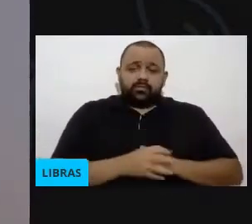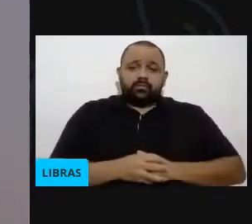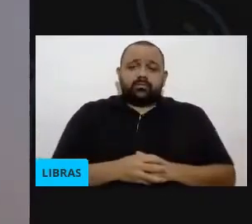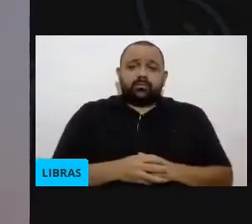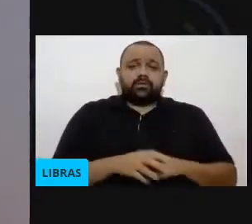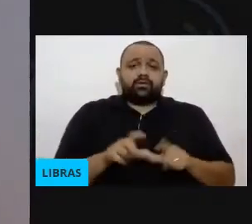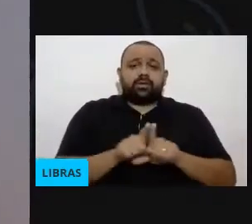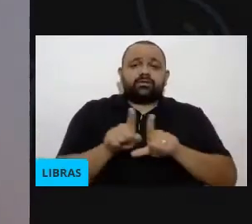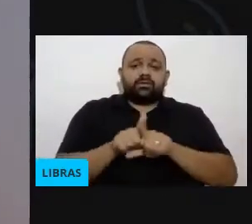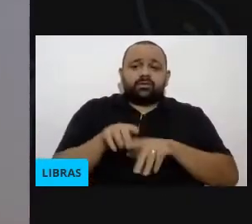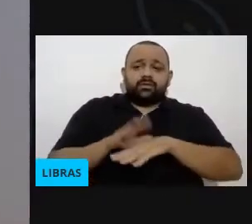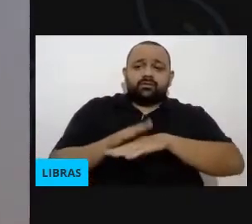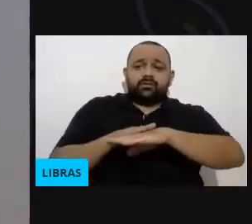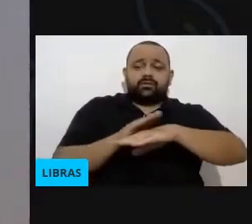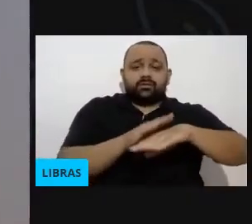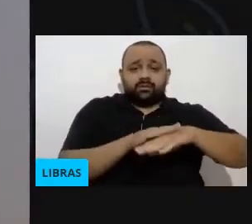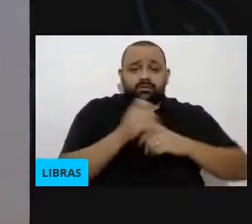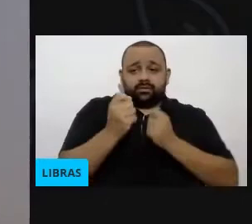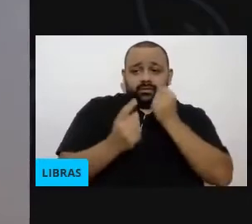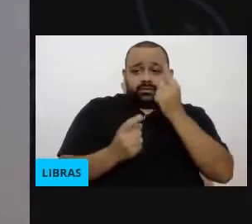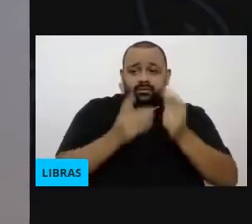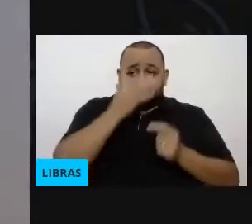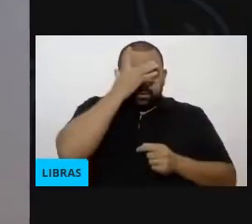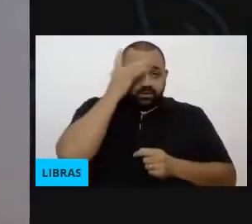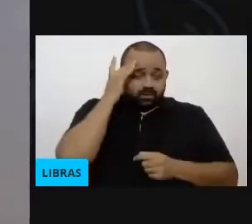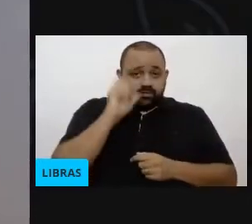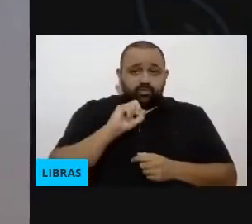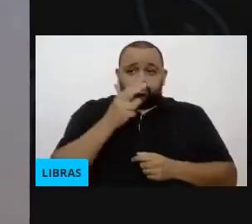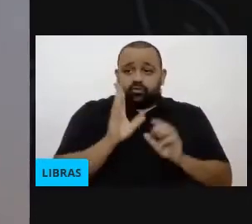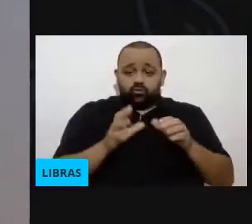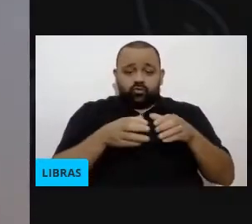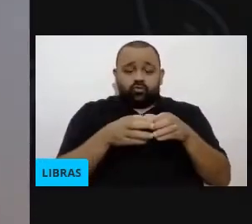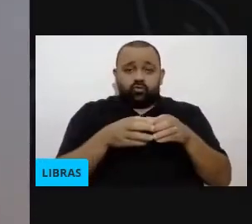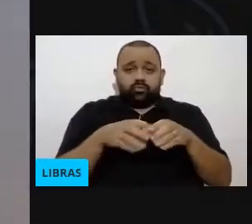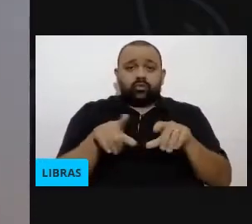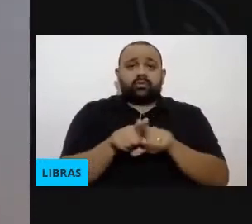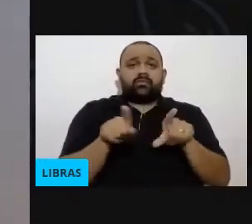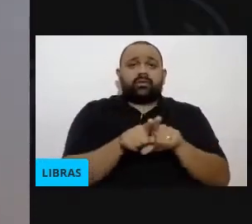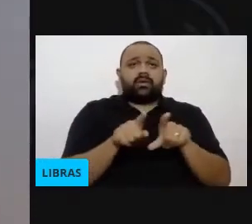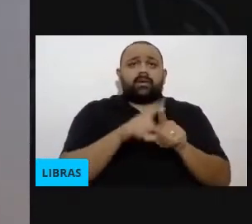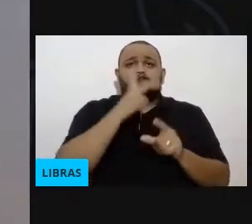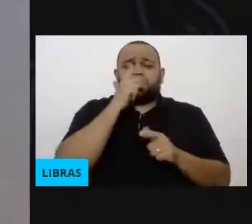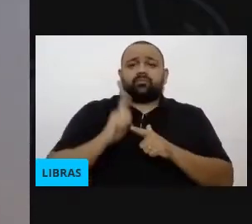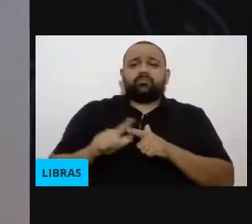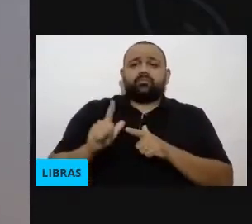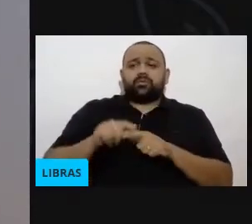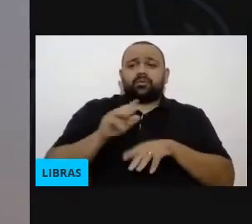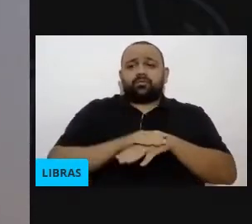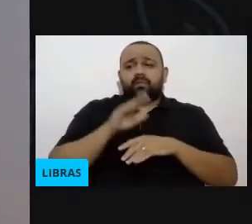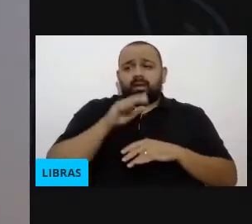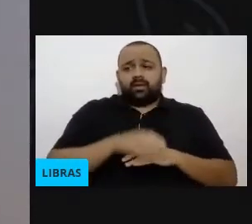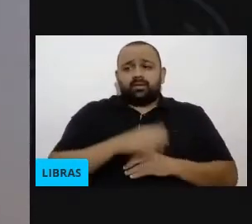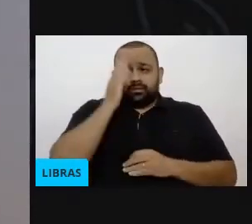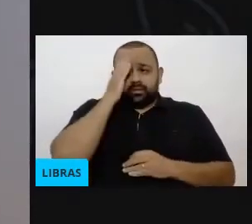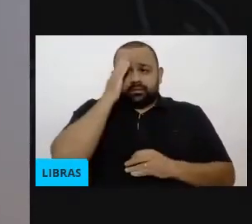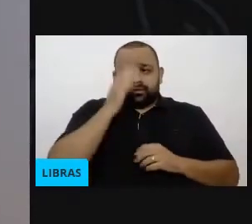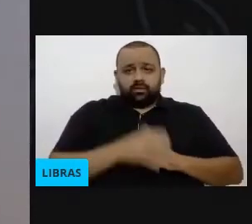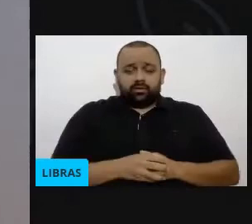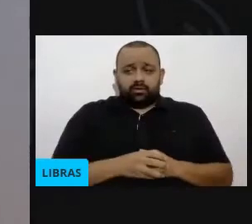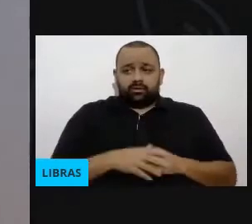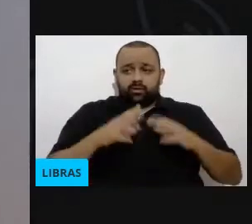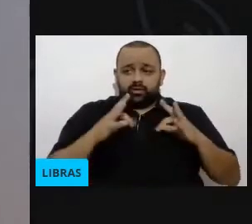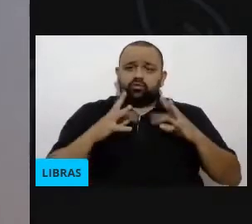Certamente, algumas pessoas, alguns grupos, eles são mais vulneráveis, em todos